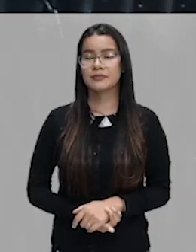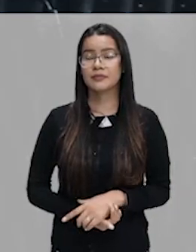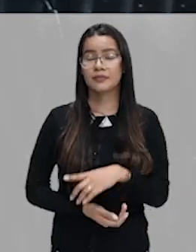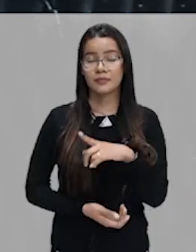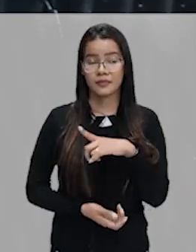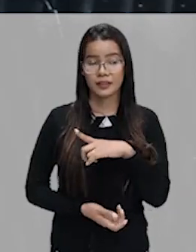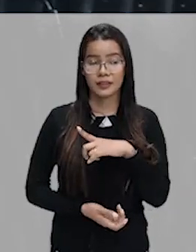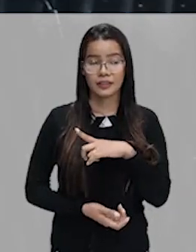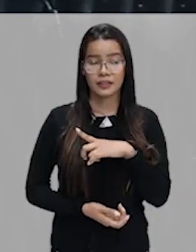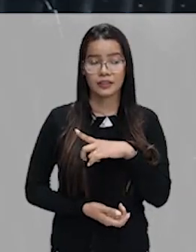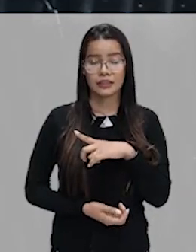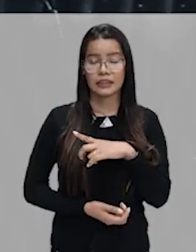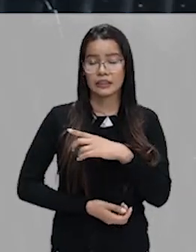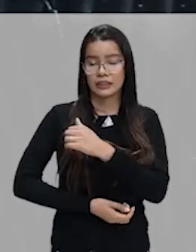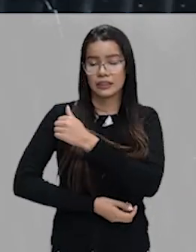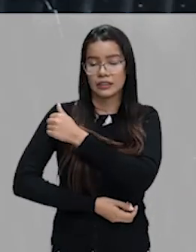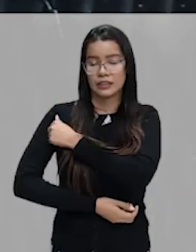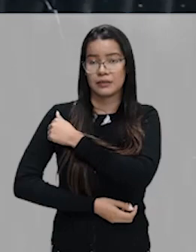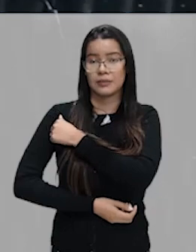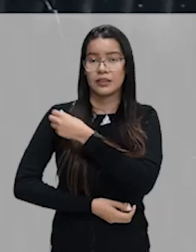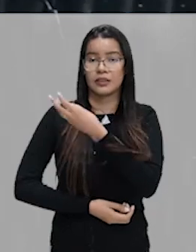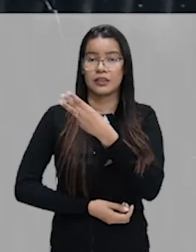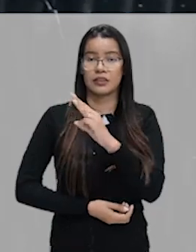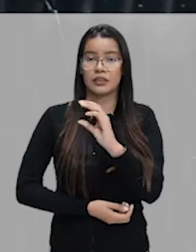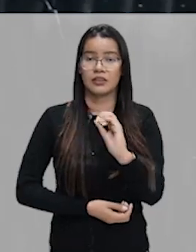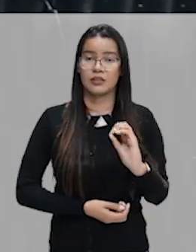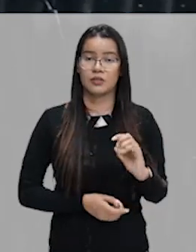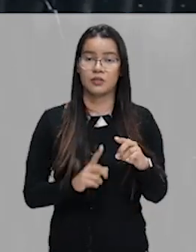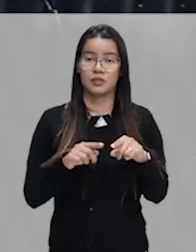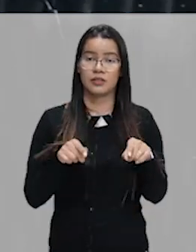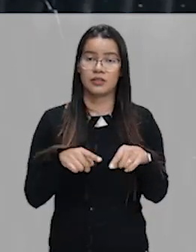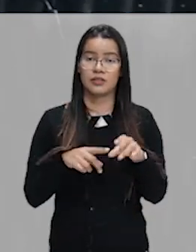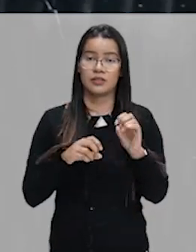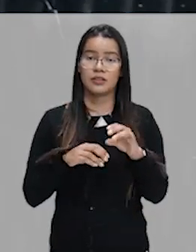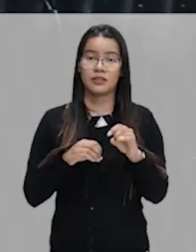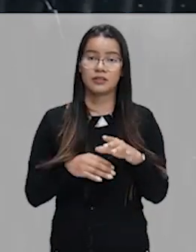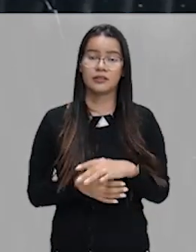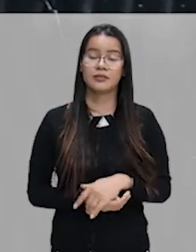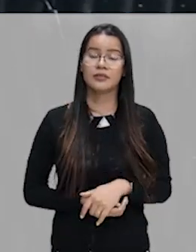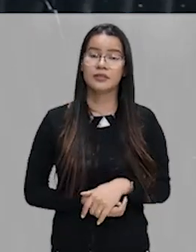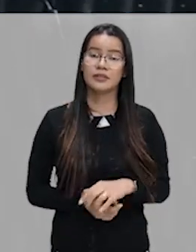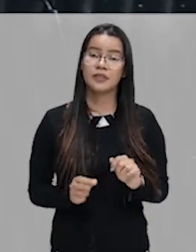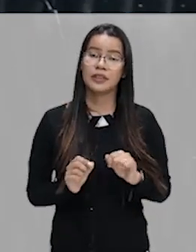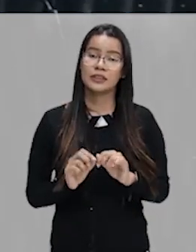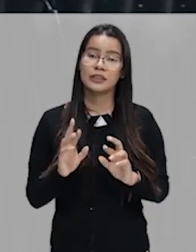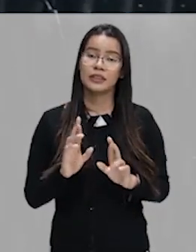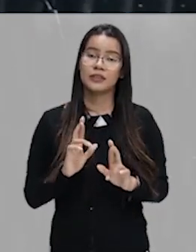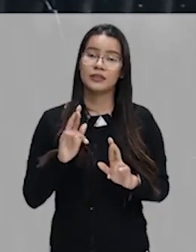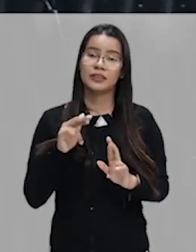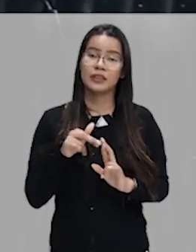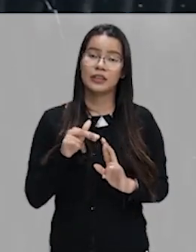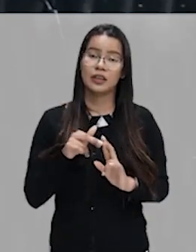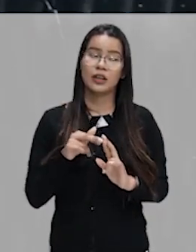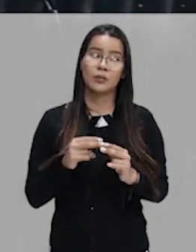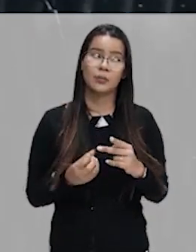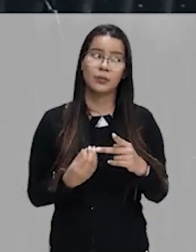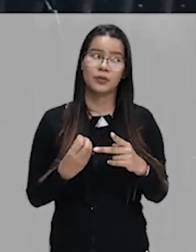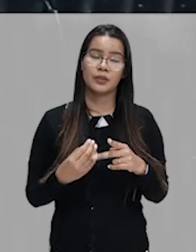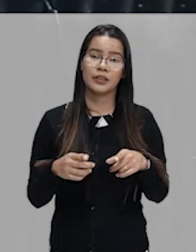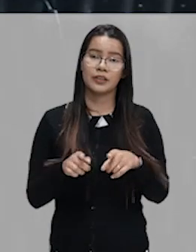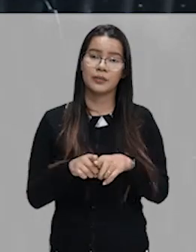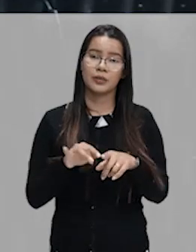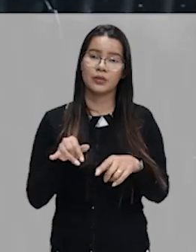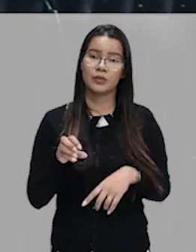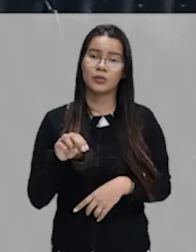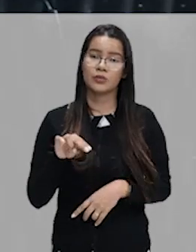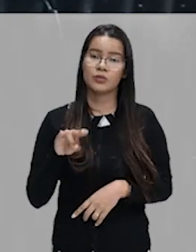ou existem 30 estudantes nesta sala de aula, fazendo referência ao plural e à conjugação